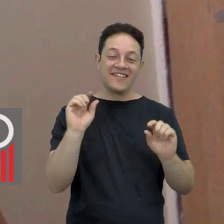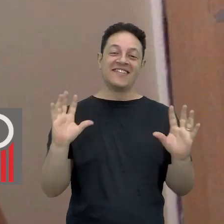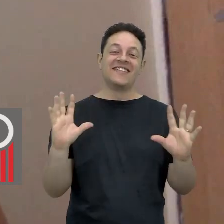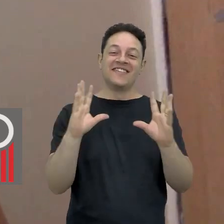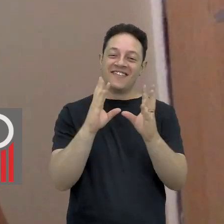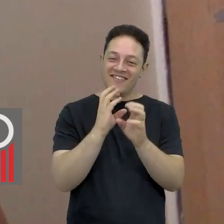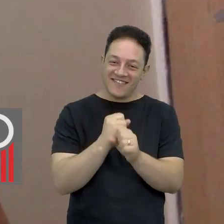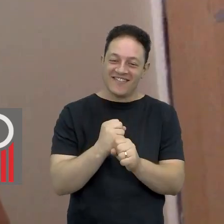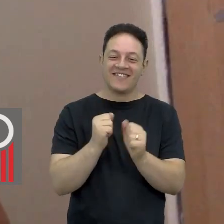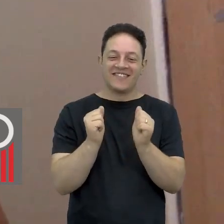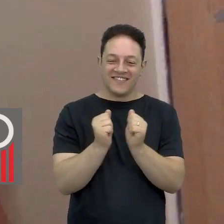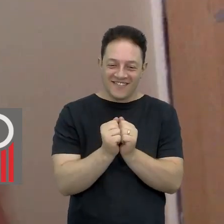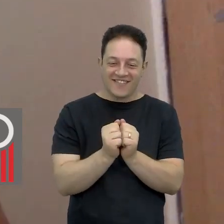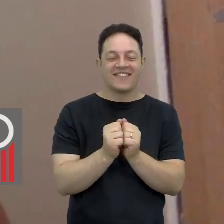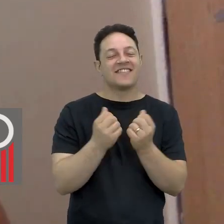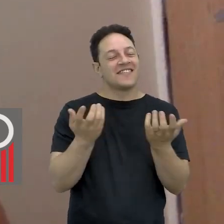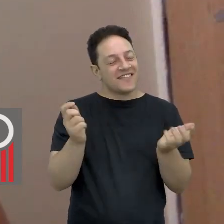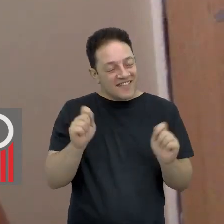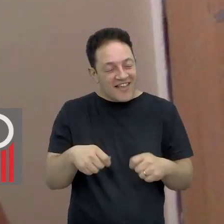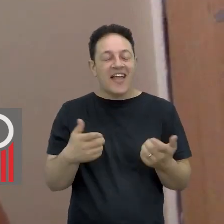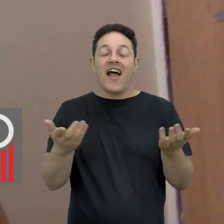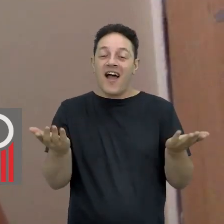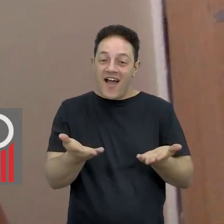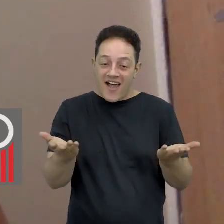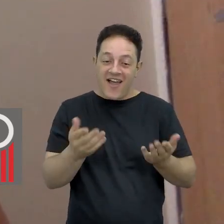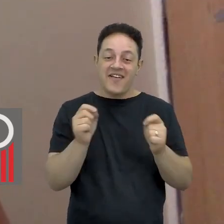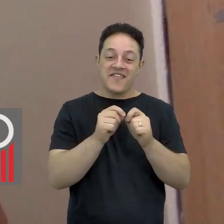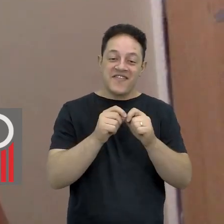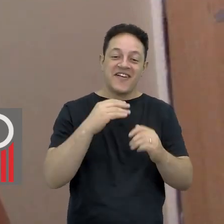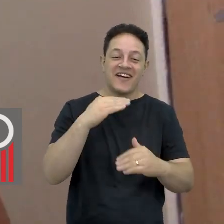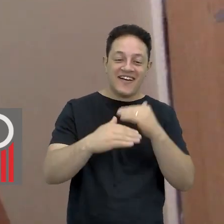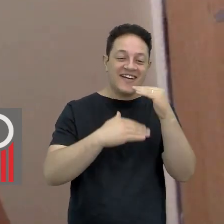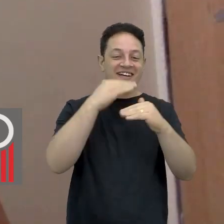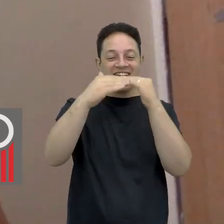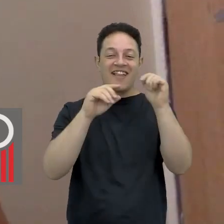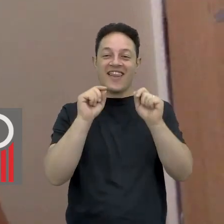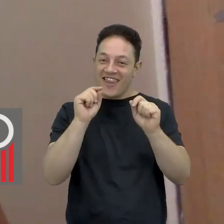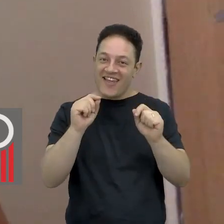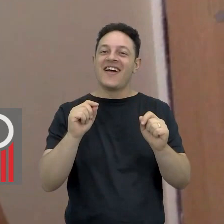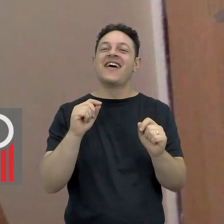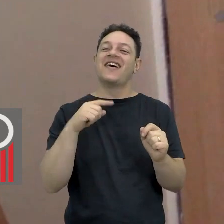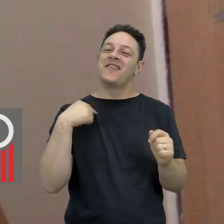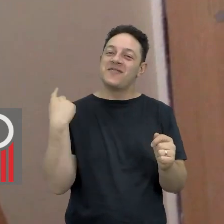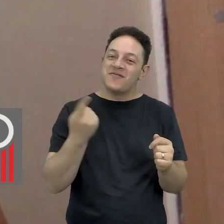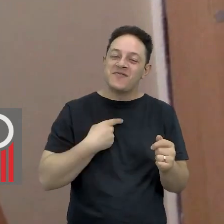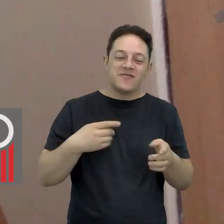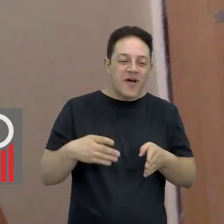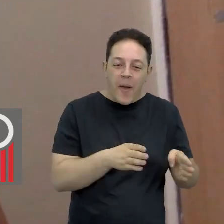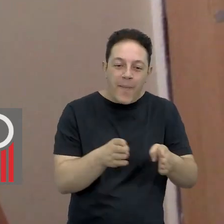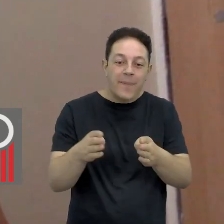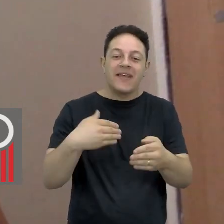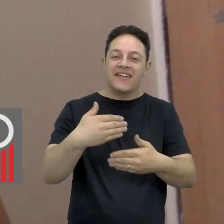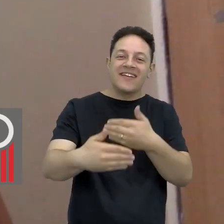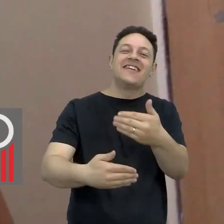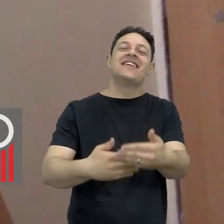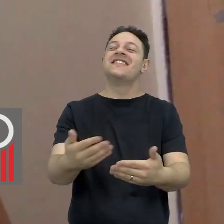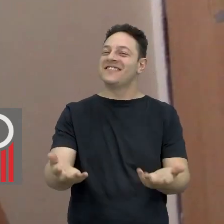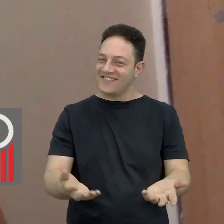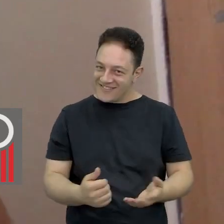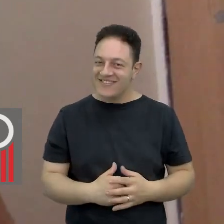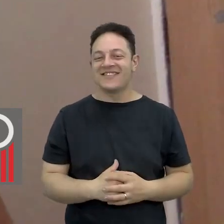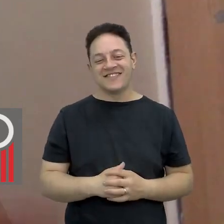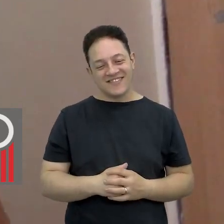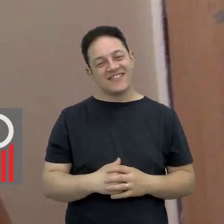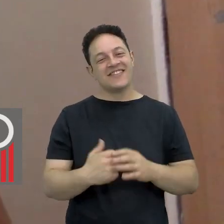isso juntos e estamos desenvolvendo ao longo do nosso caminho também.